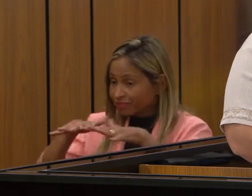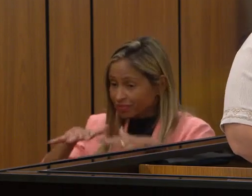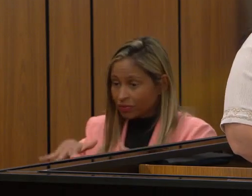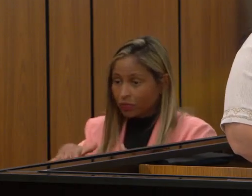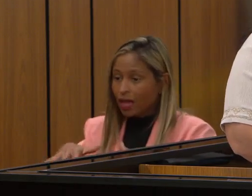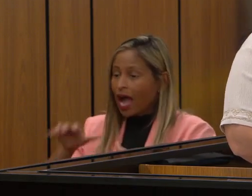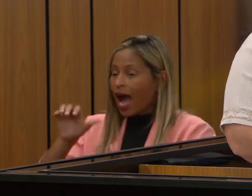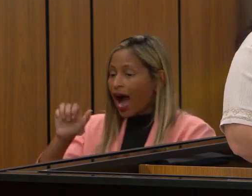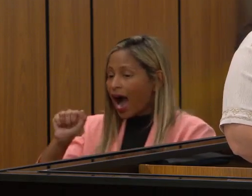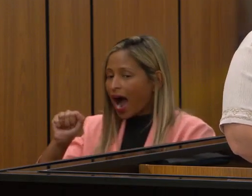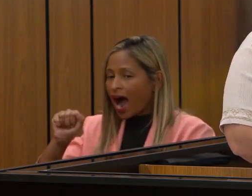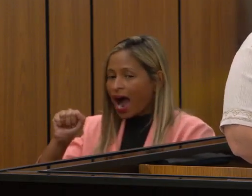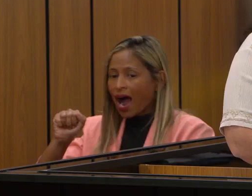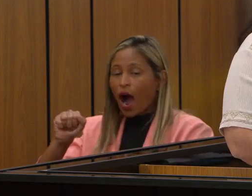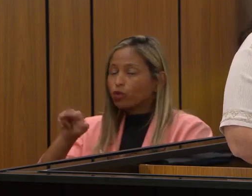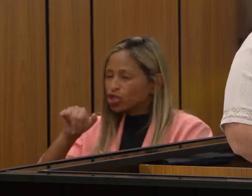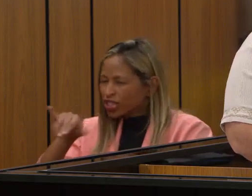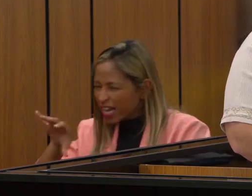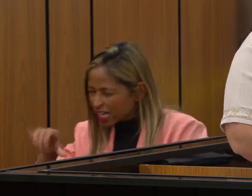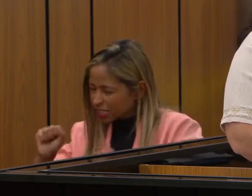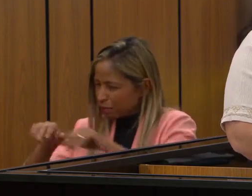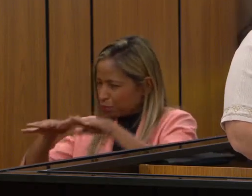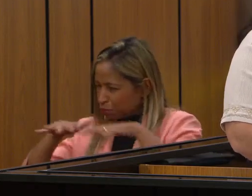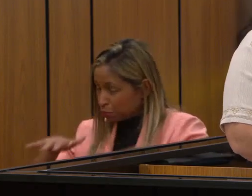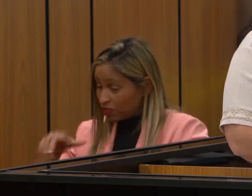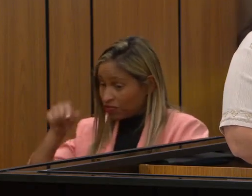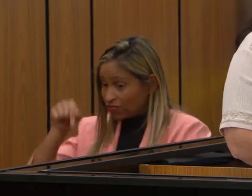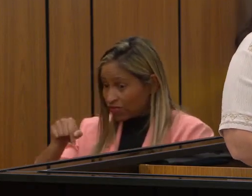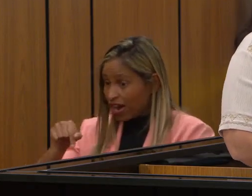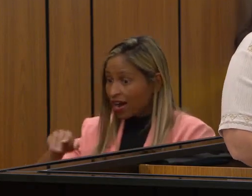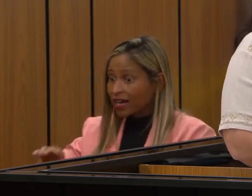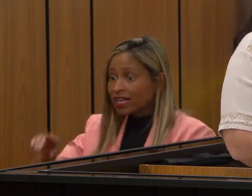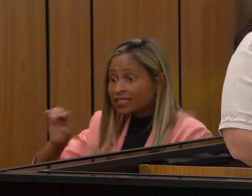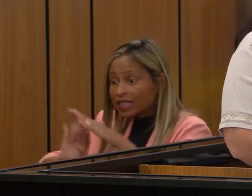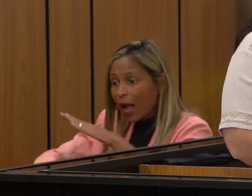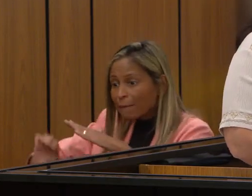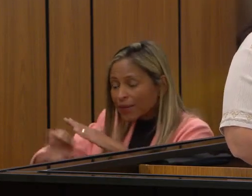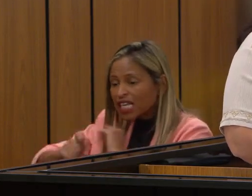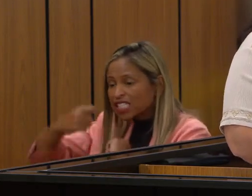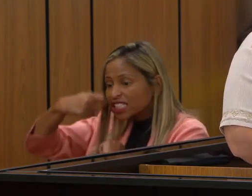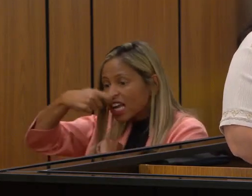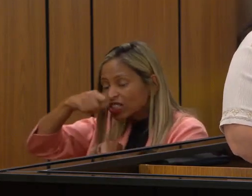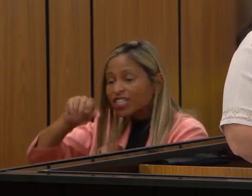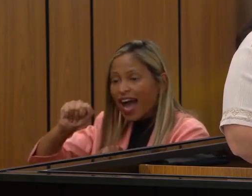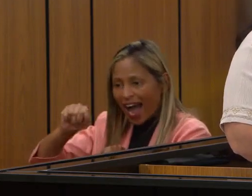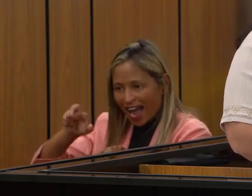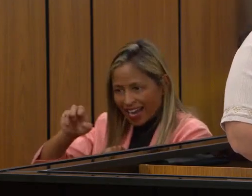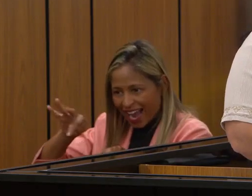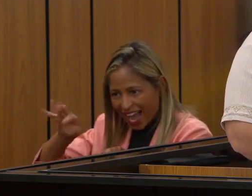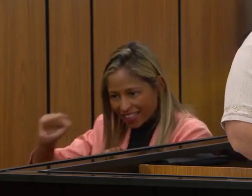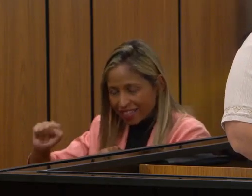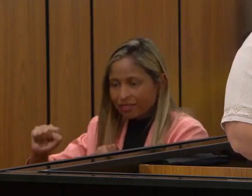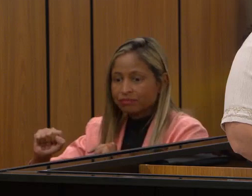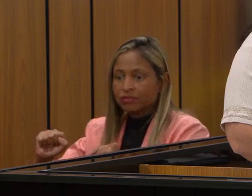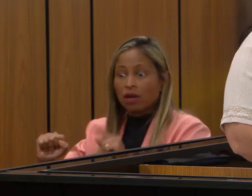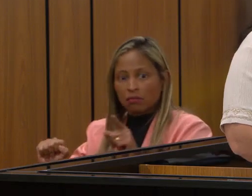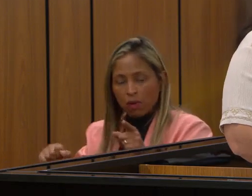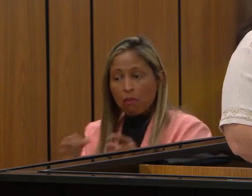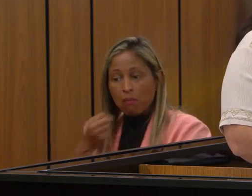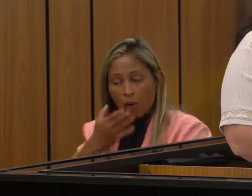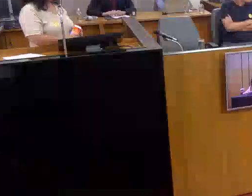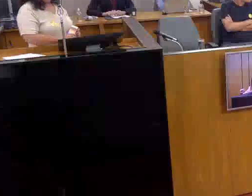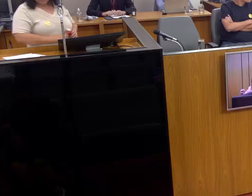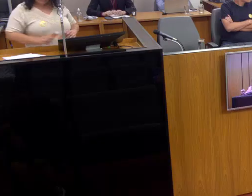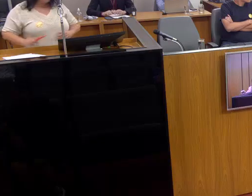auditoria né audiência dar carta vai lá e participa né então eu achei muito legal